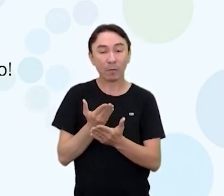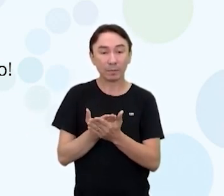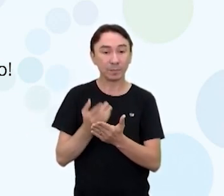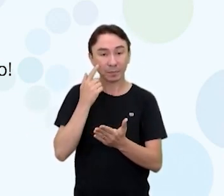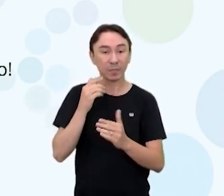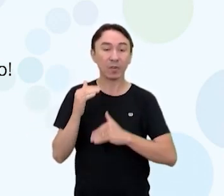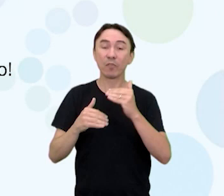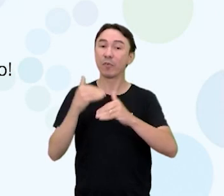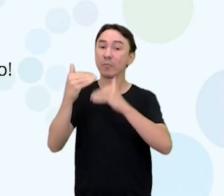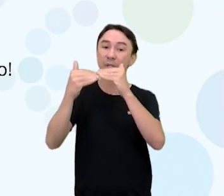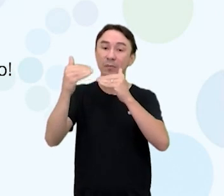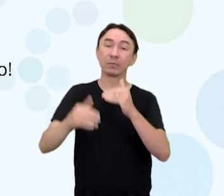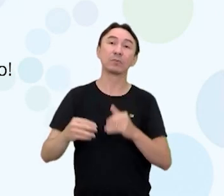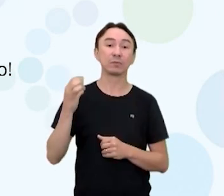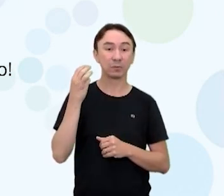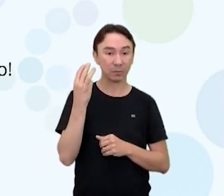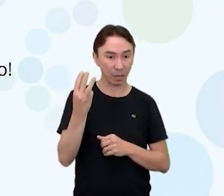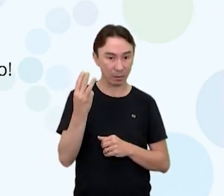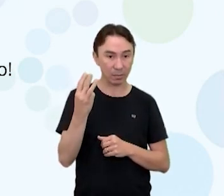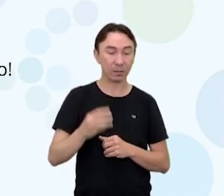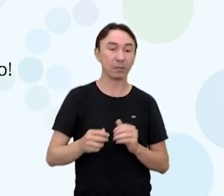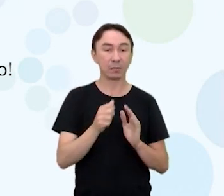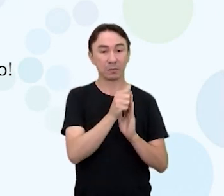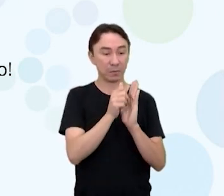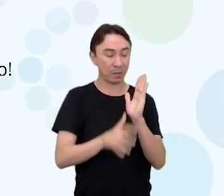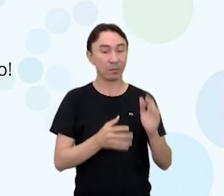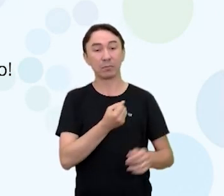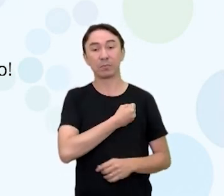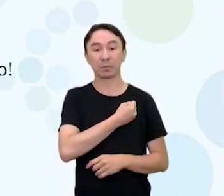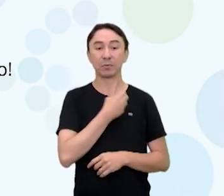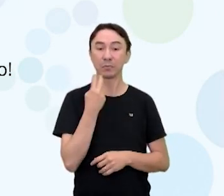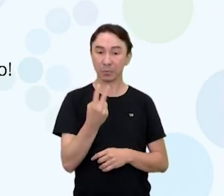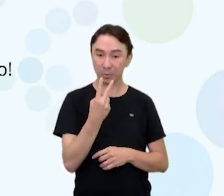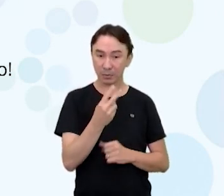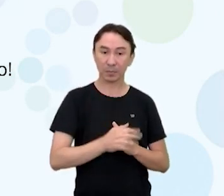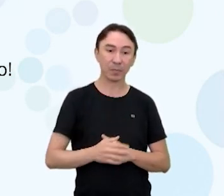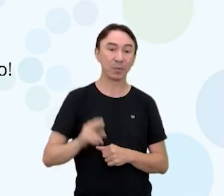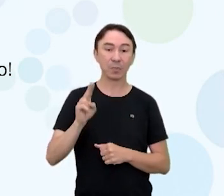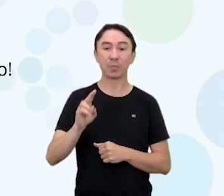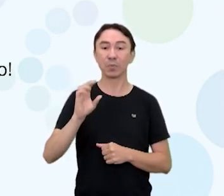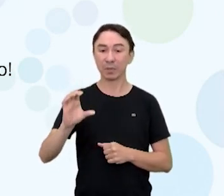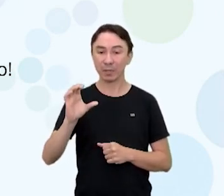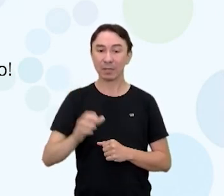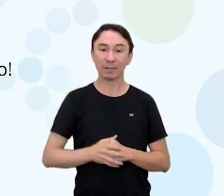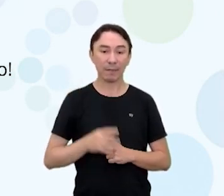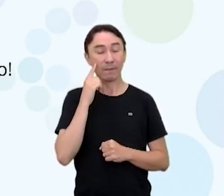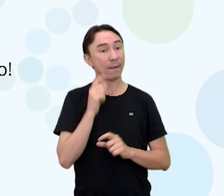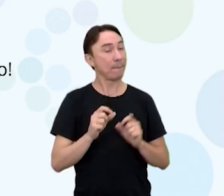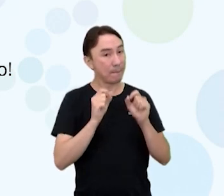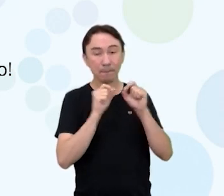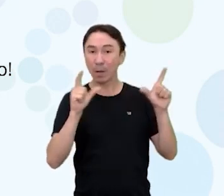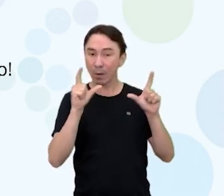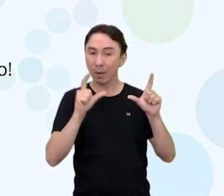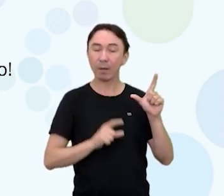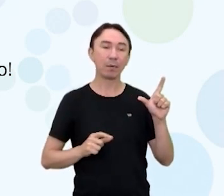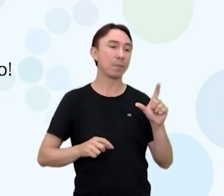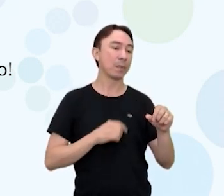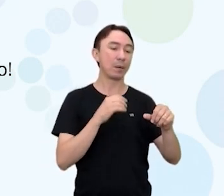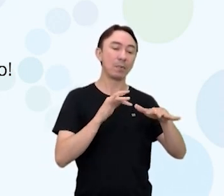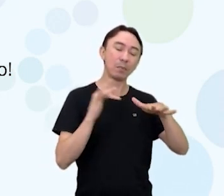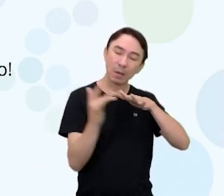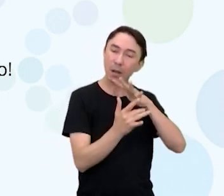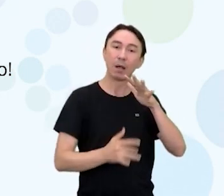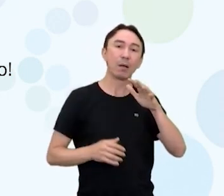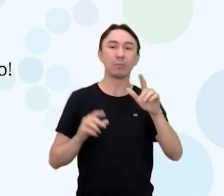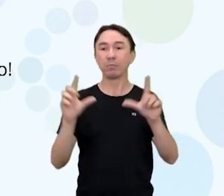desta aula. O aprofundamento, se liga na mídia. O professor Mauro Marcel sou eu que estou à frente desse itinerário hoje com a professora Tayana comigo. Unidade